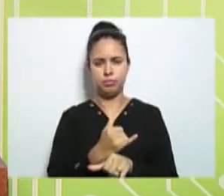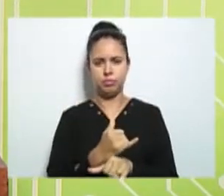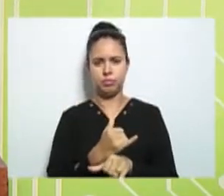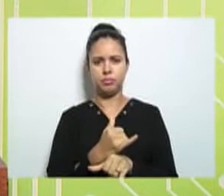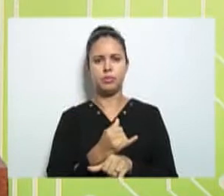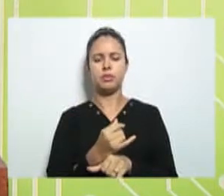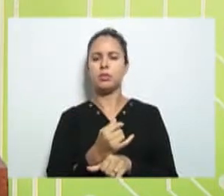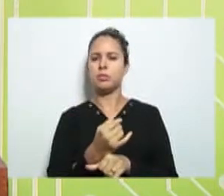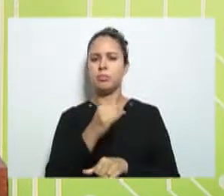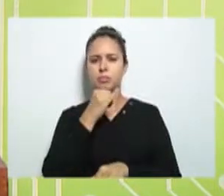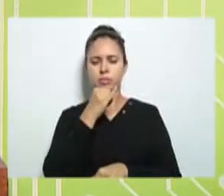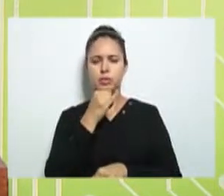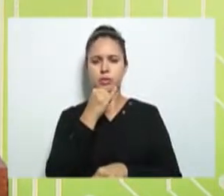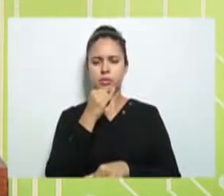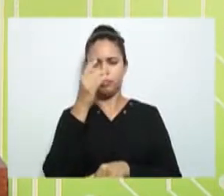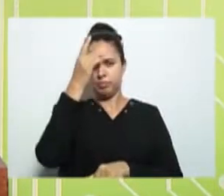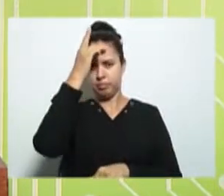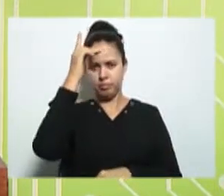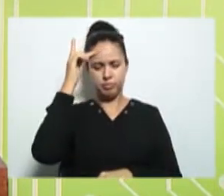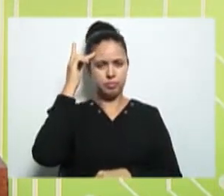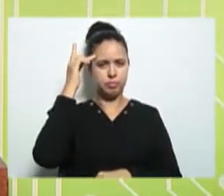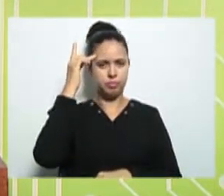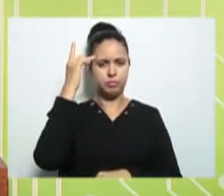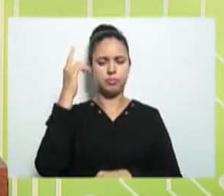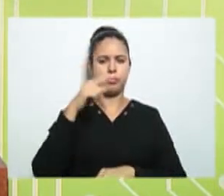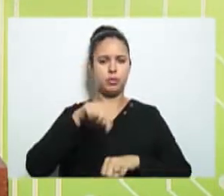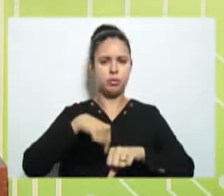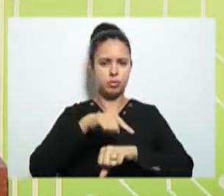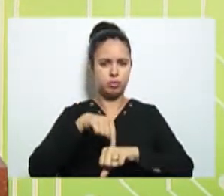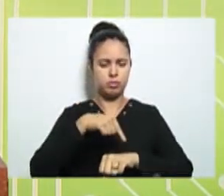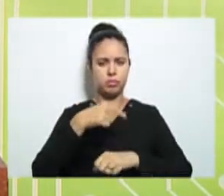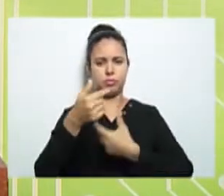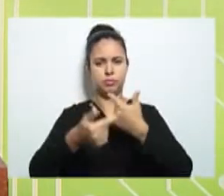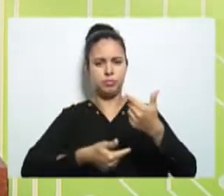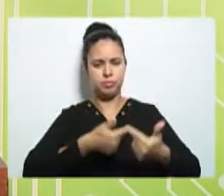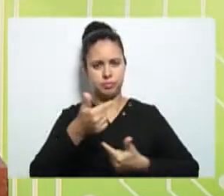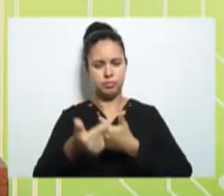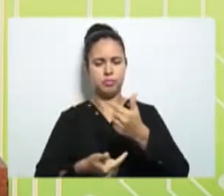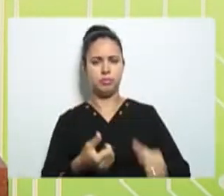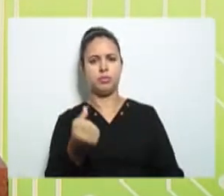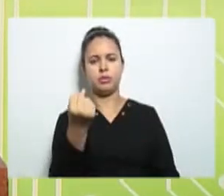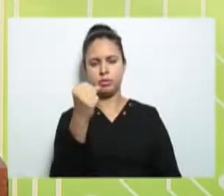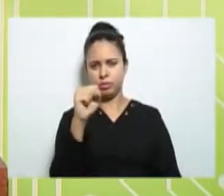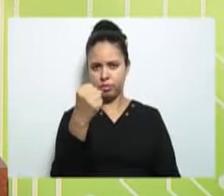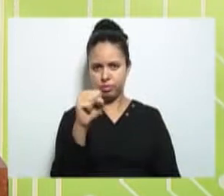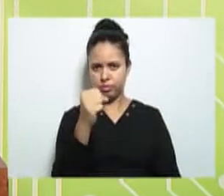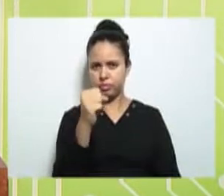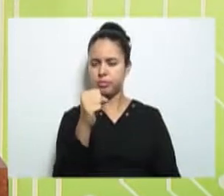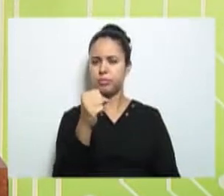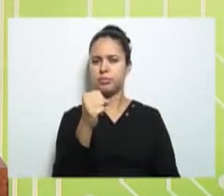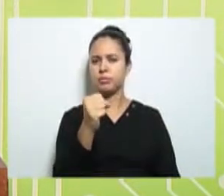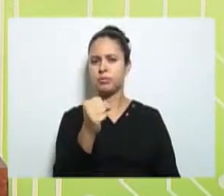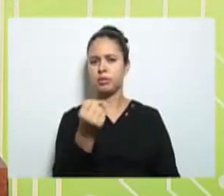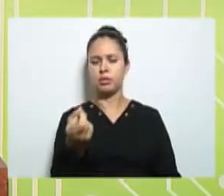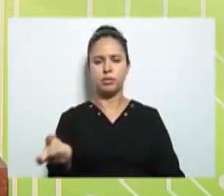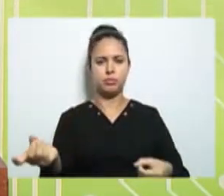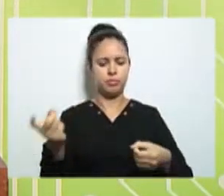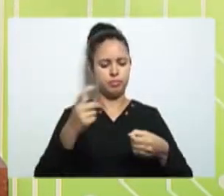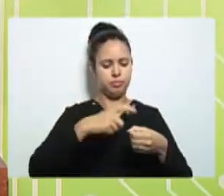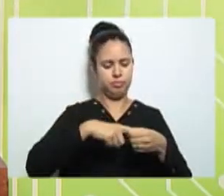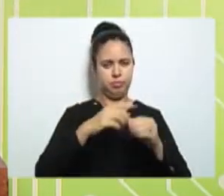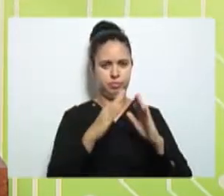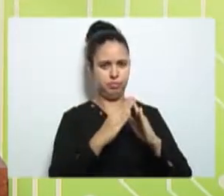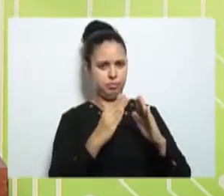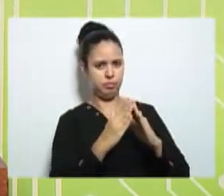8 horas. A gente fala de 8 a 10 horas só no trabalho. Quando ele sai do trabalho, ele vai para o computador agora onde? Em casa. Então, tem gente aí